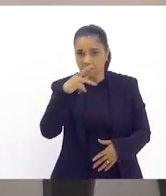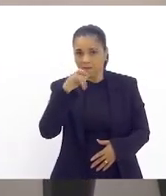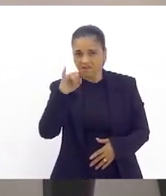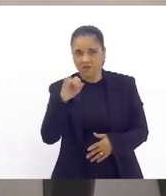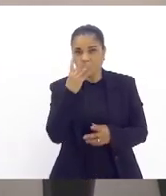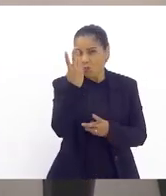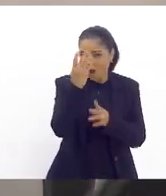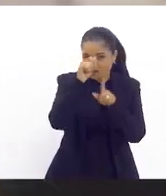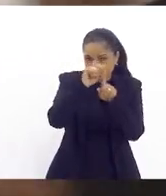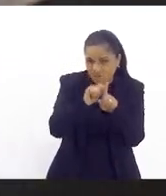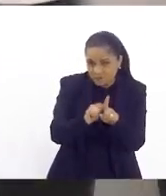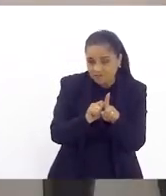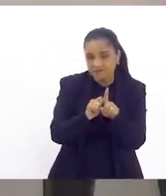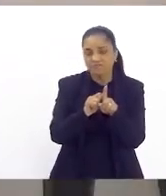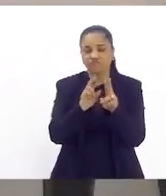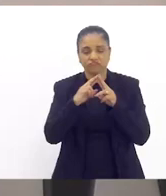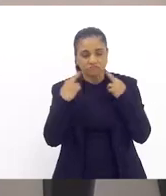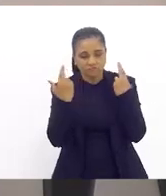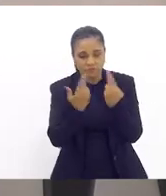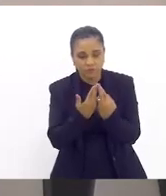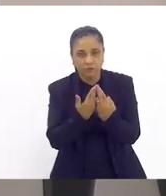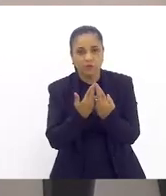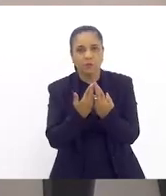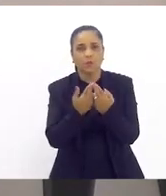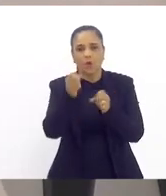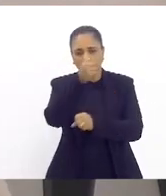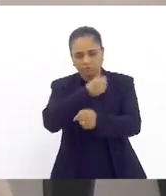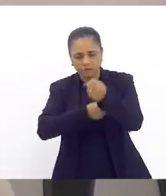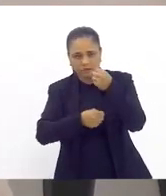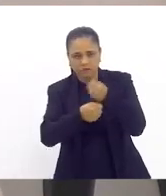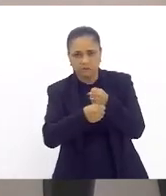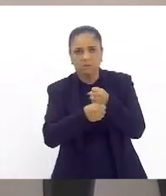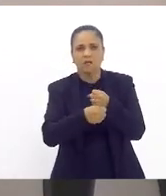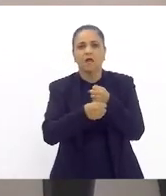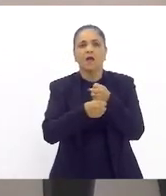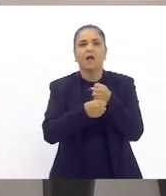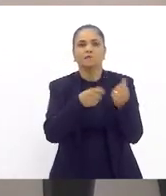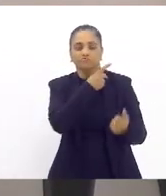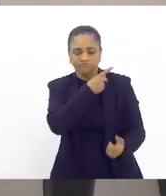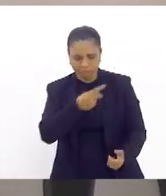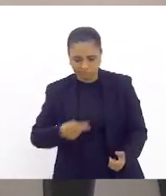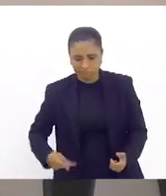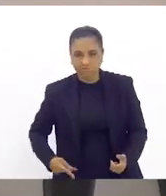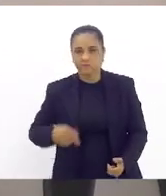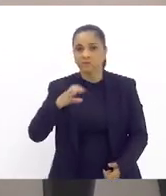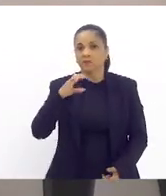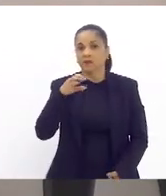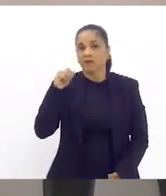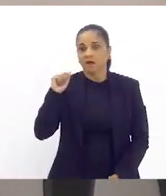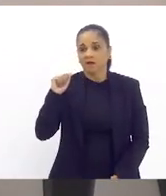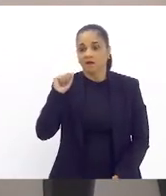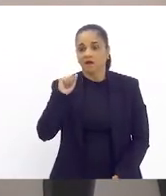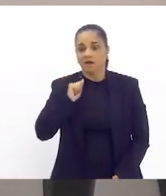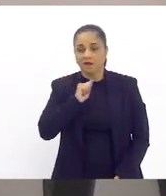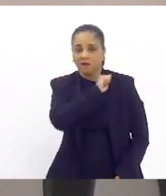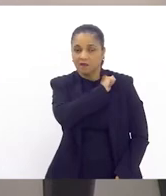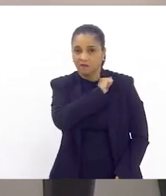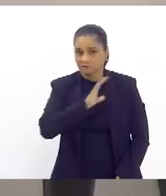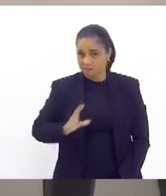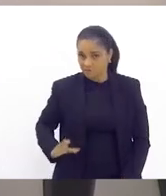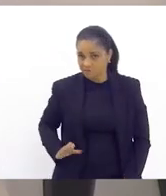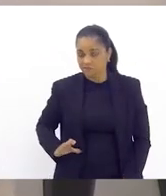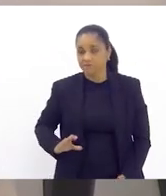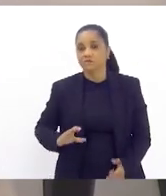legislatura passada aqui nessa casa com sobre o comando do presidente André celiano e nós temos